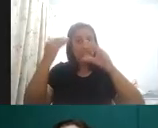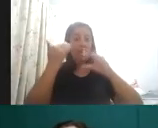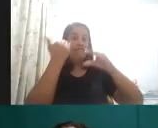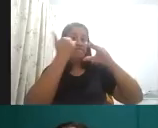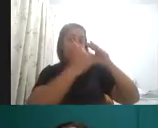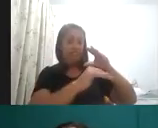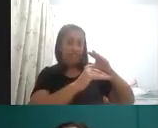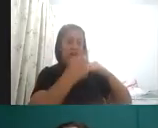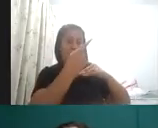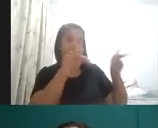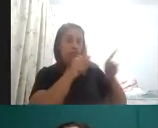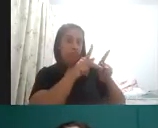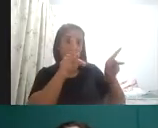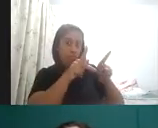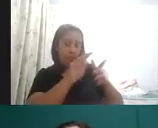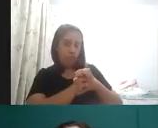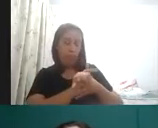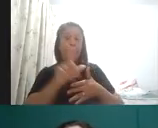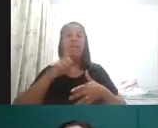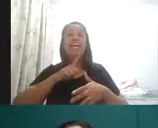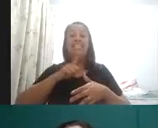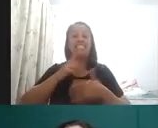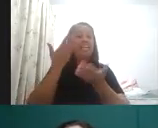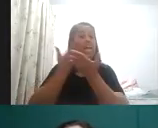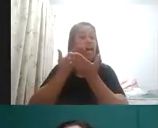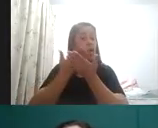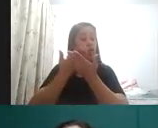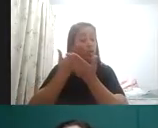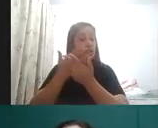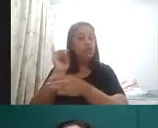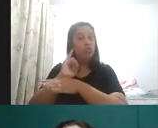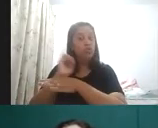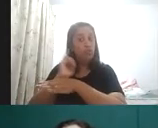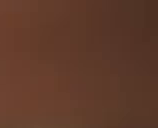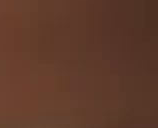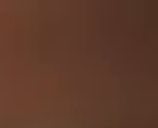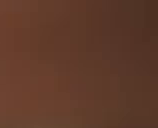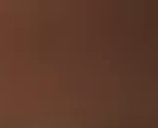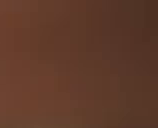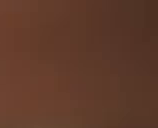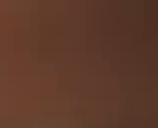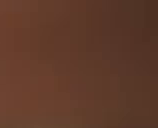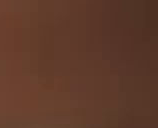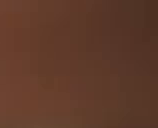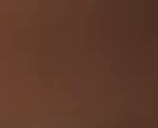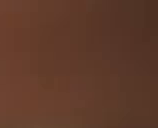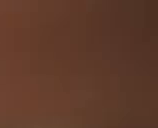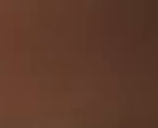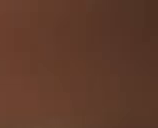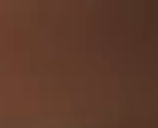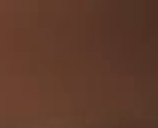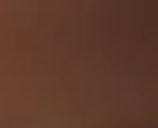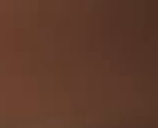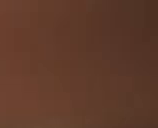YouTube, são aulas que têm as explicações, tem as análises, sabe? Então, se vocês quiserem usar essas aulas, vou